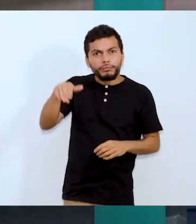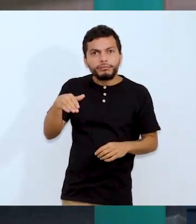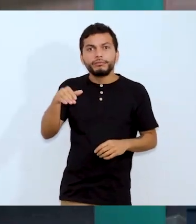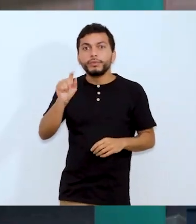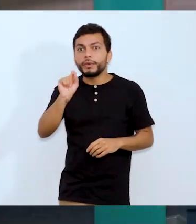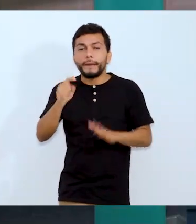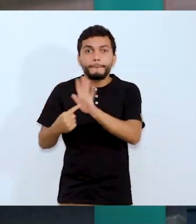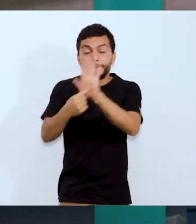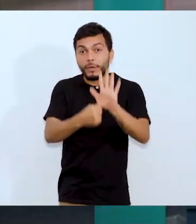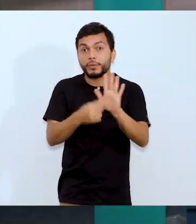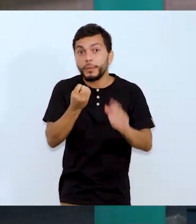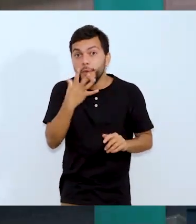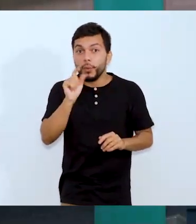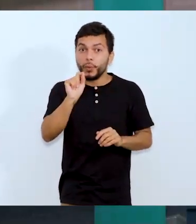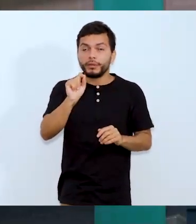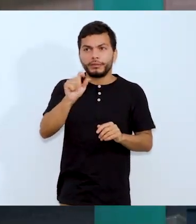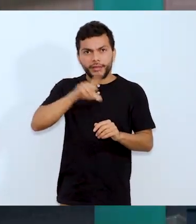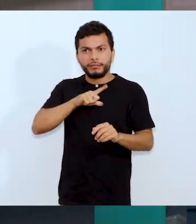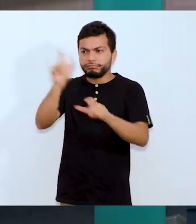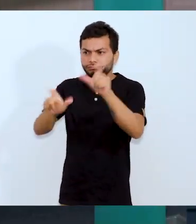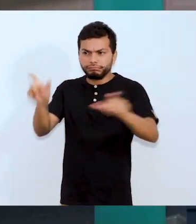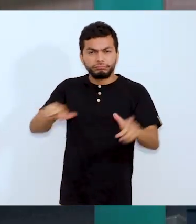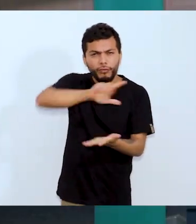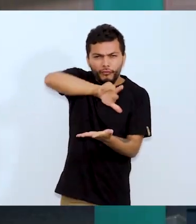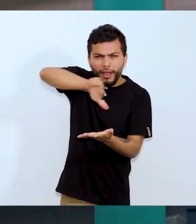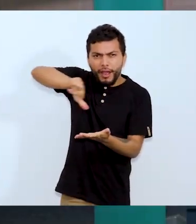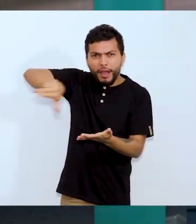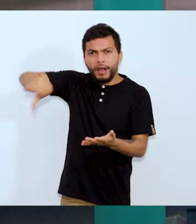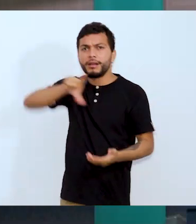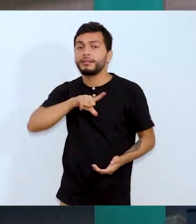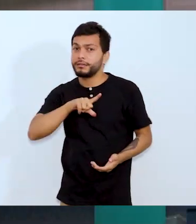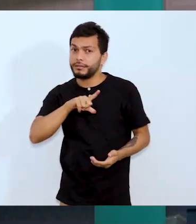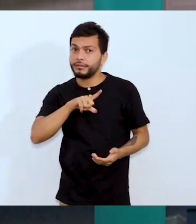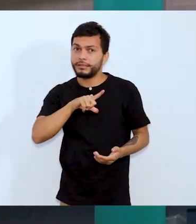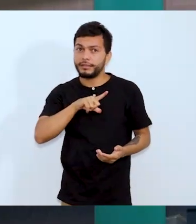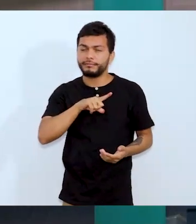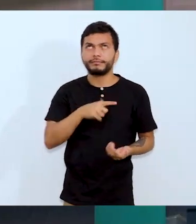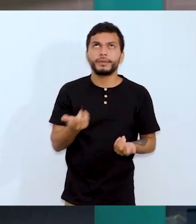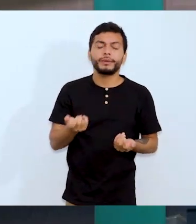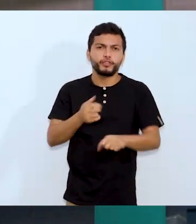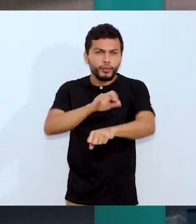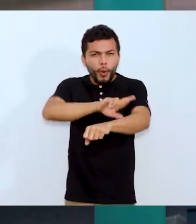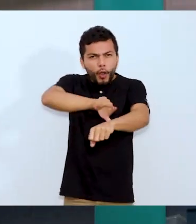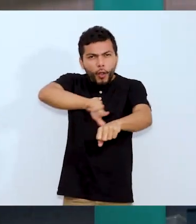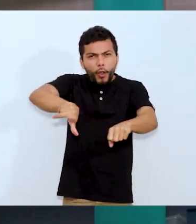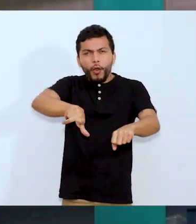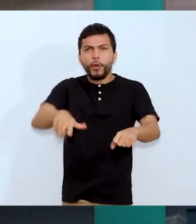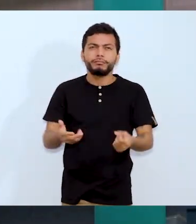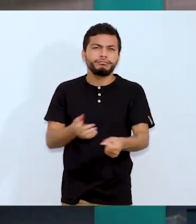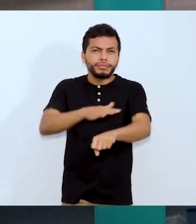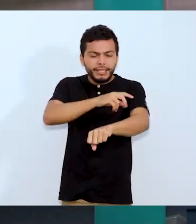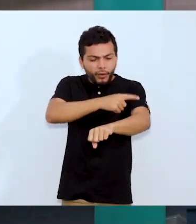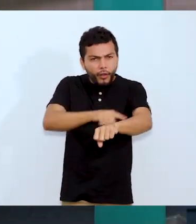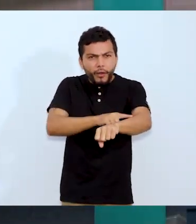colocando bem em que há uma diversidade, há uma pluralidade ética, racial, de